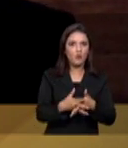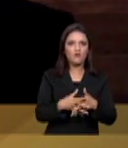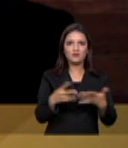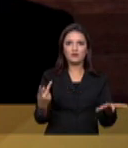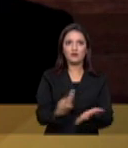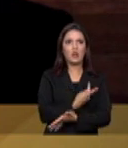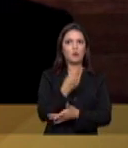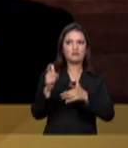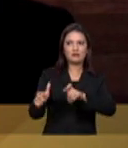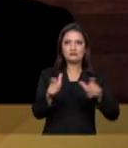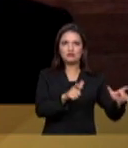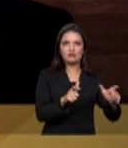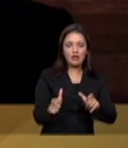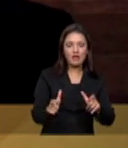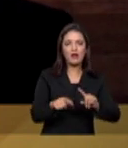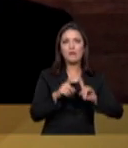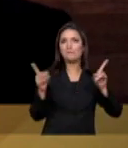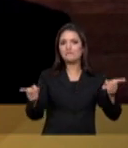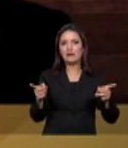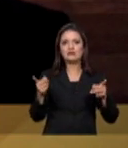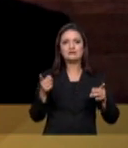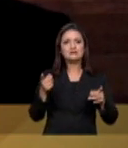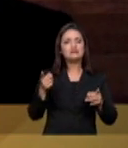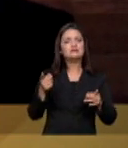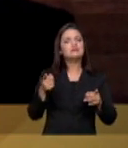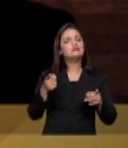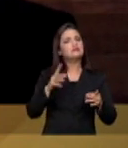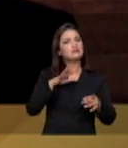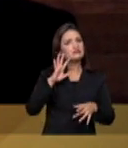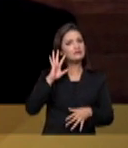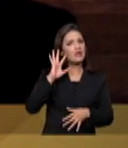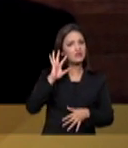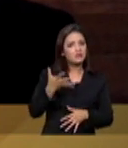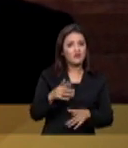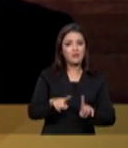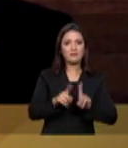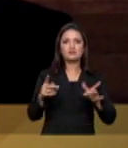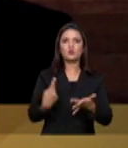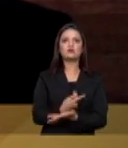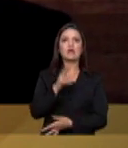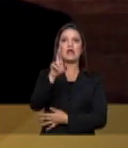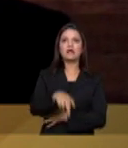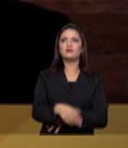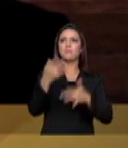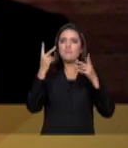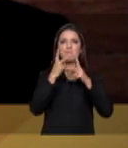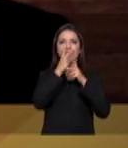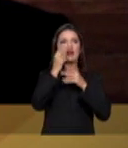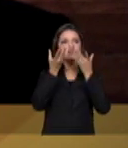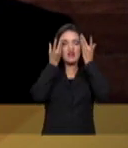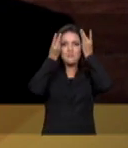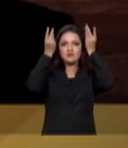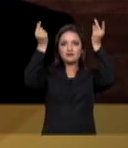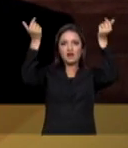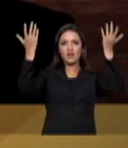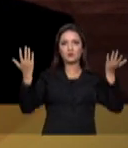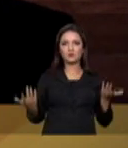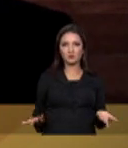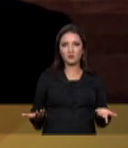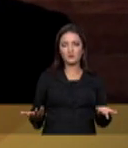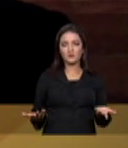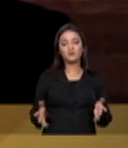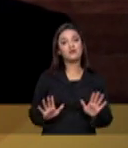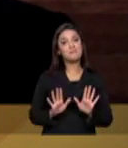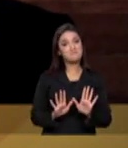com a propalada Attractive zação das razões determinantes do Accor e